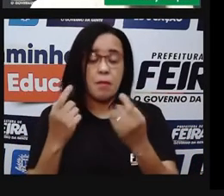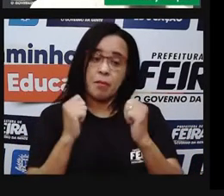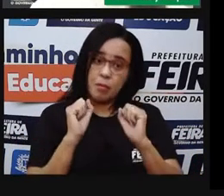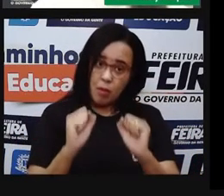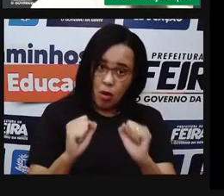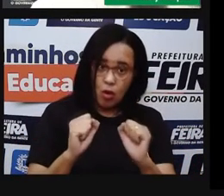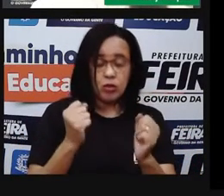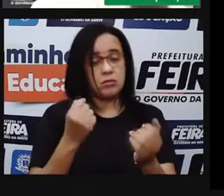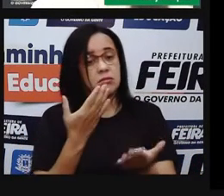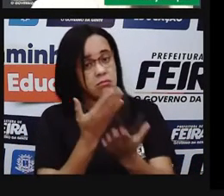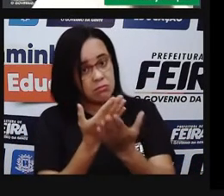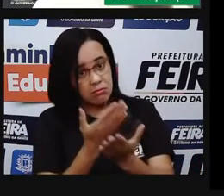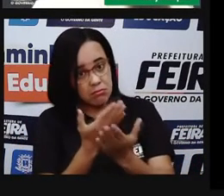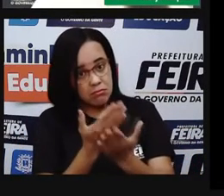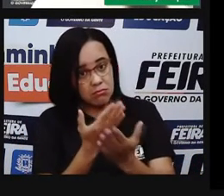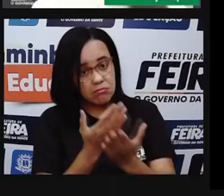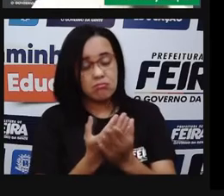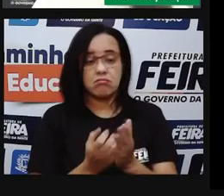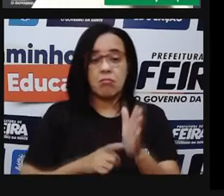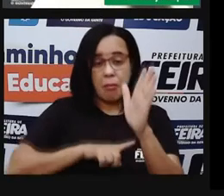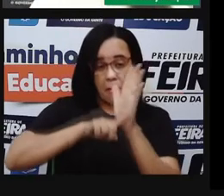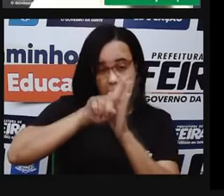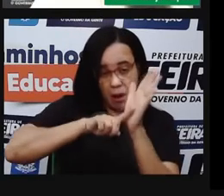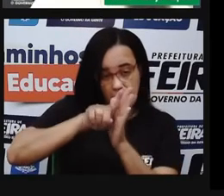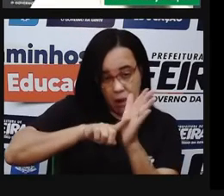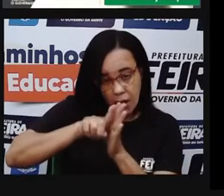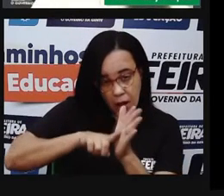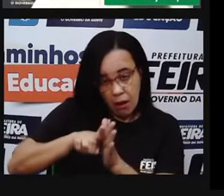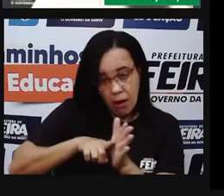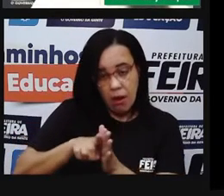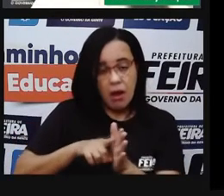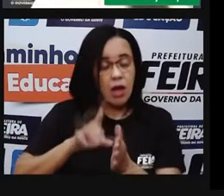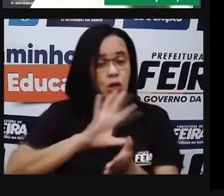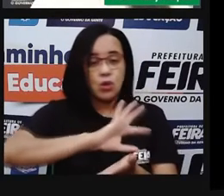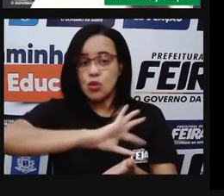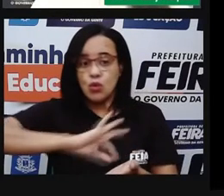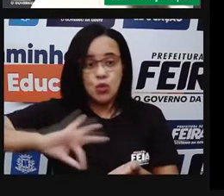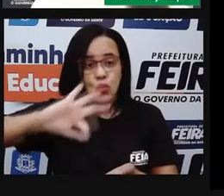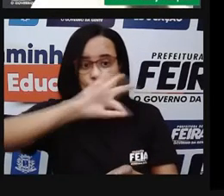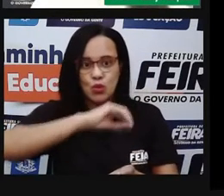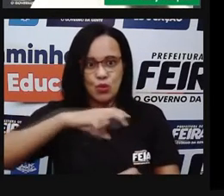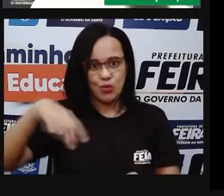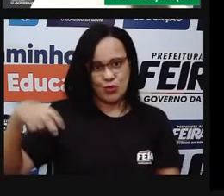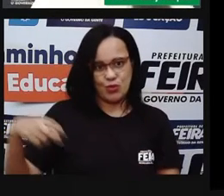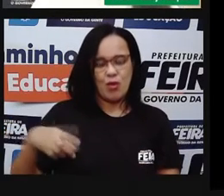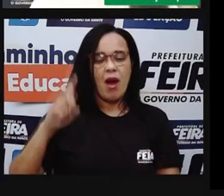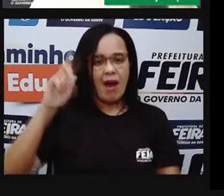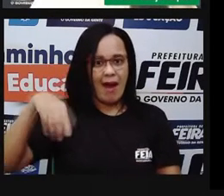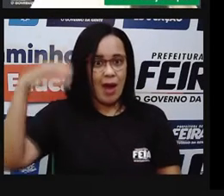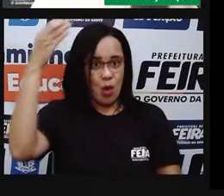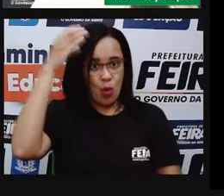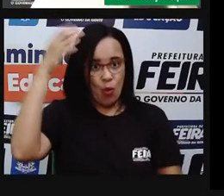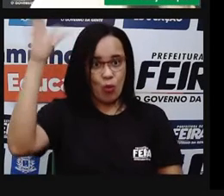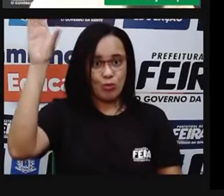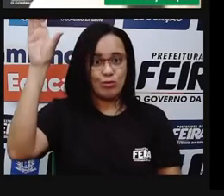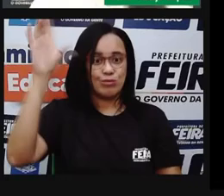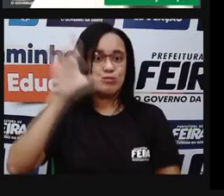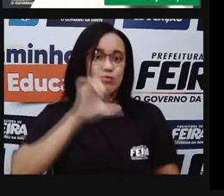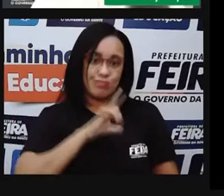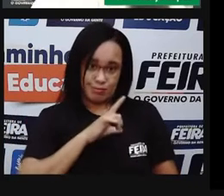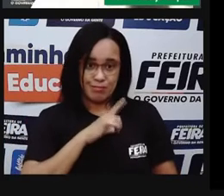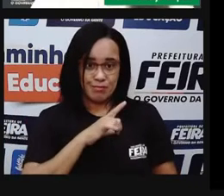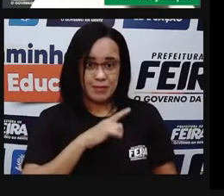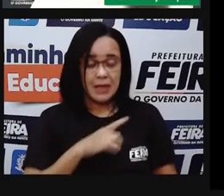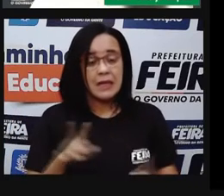vocês aprendam um pouco e saibam um pouco mais da nossa cultura e da nossa arte. Pelo cinema, ele também atuou com destaque